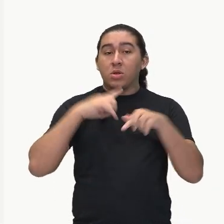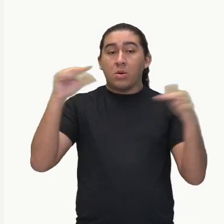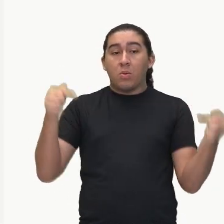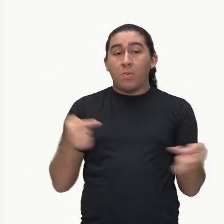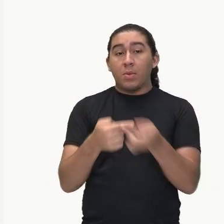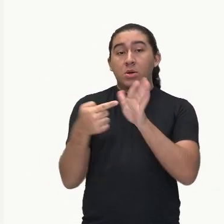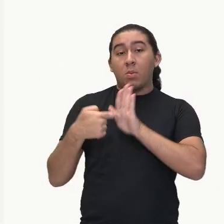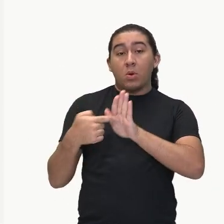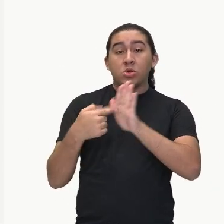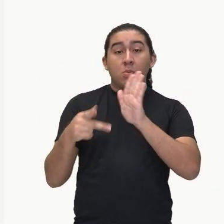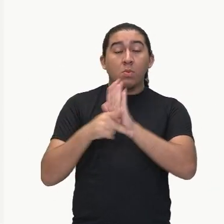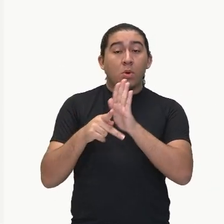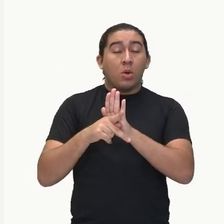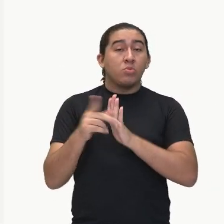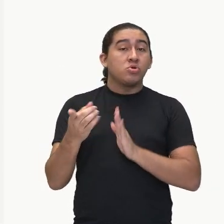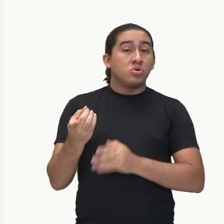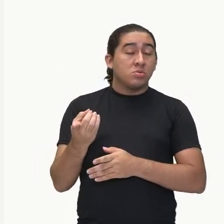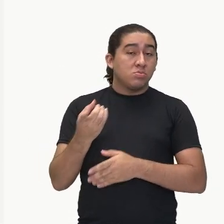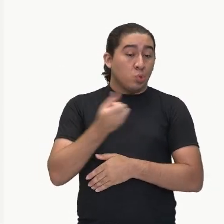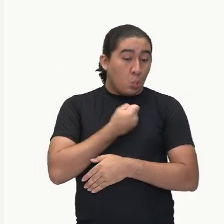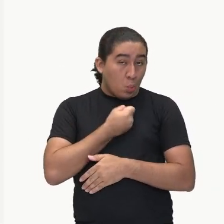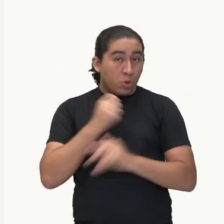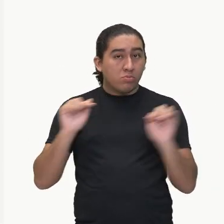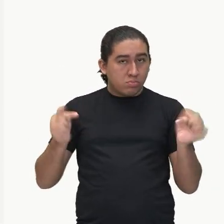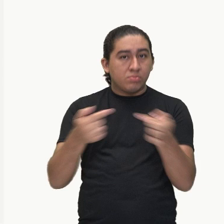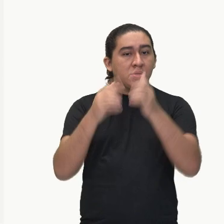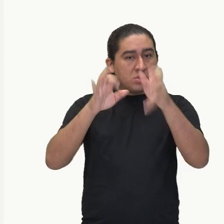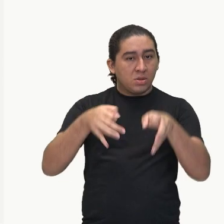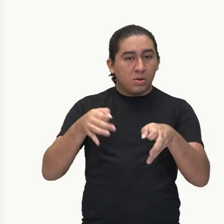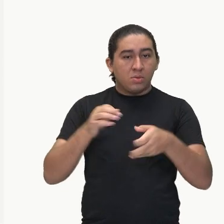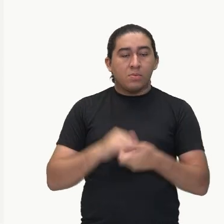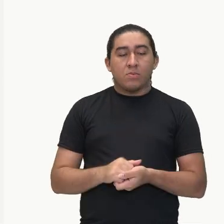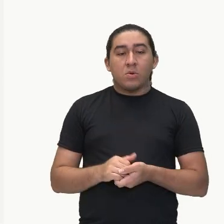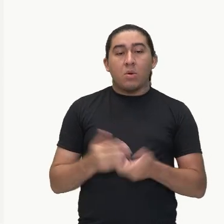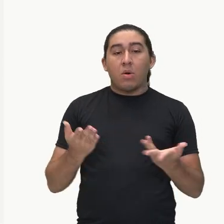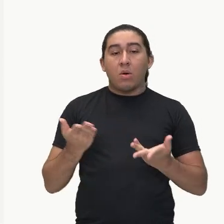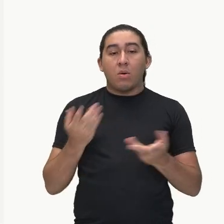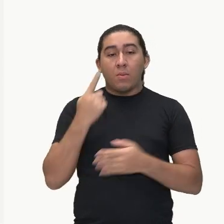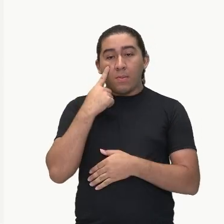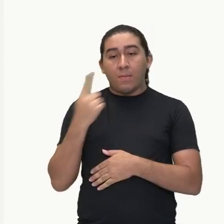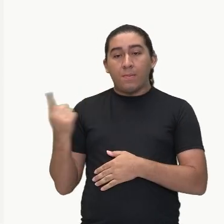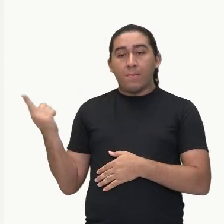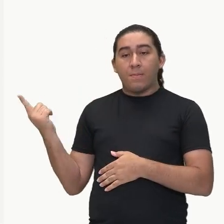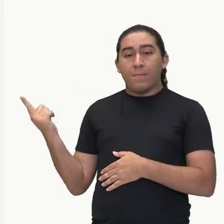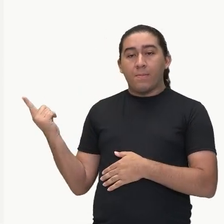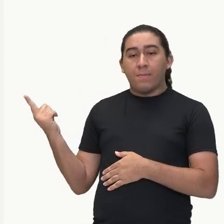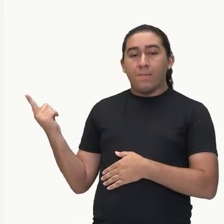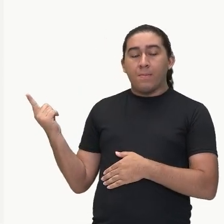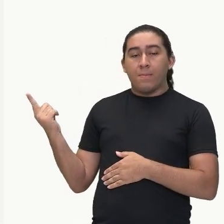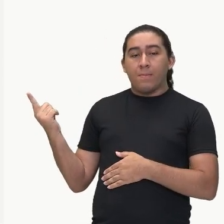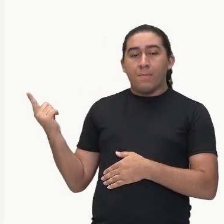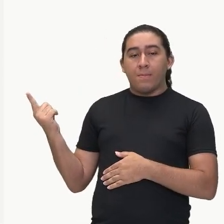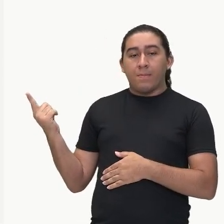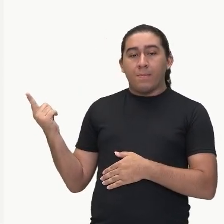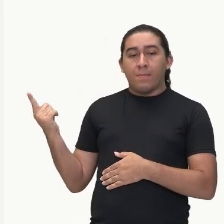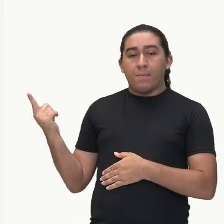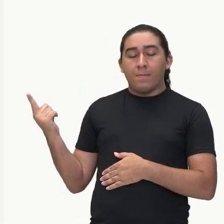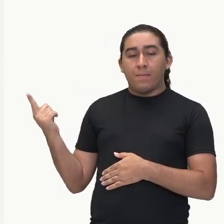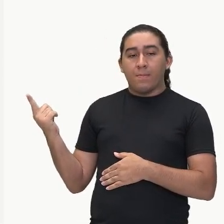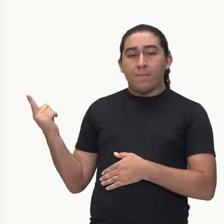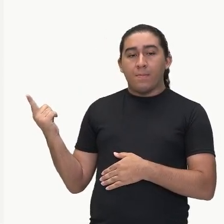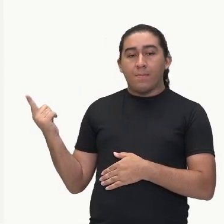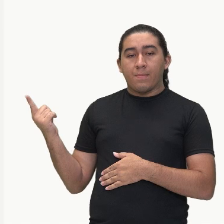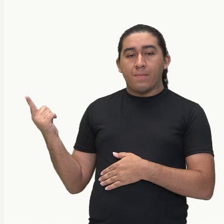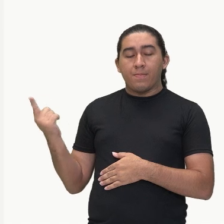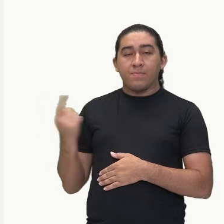indicação numérica da data. Numérica. Olha aí. Hoje Ó, dia 2, então, verbo